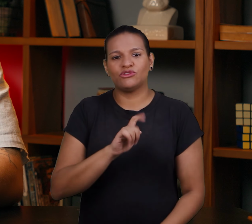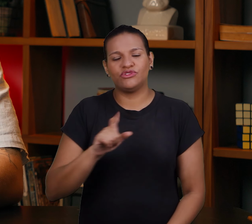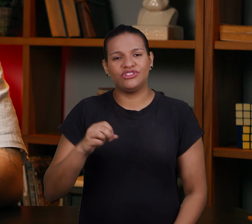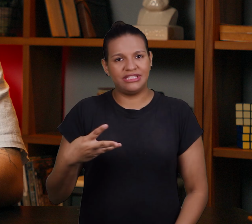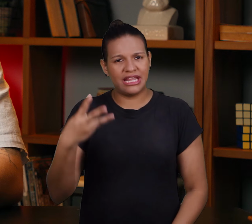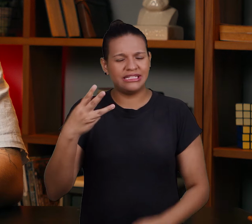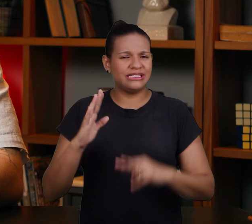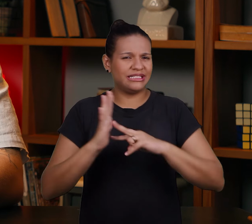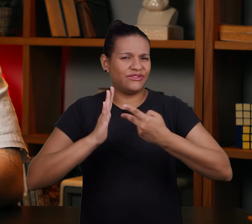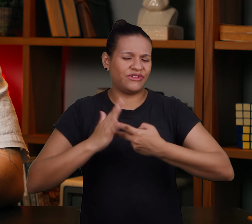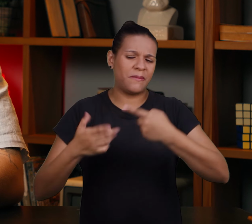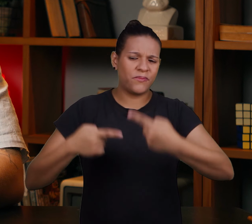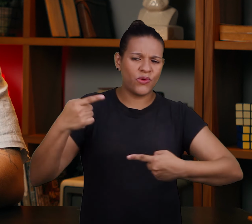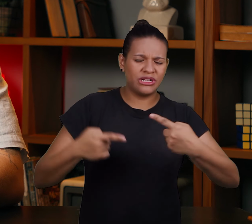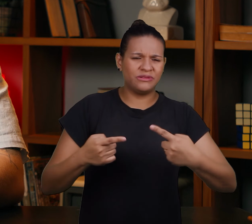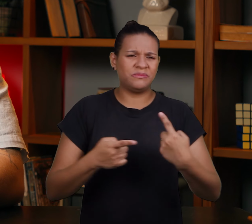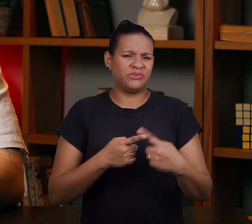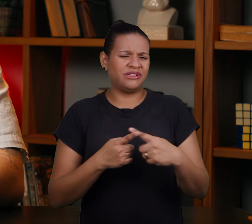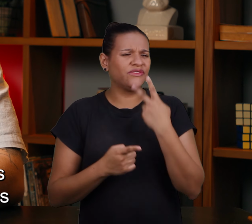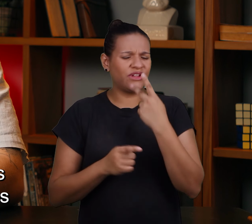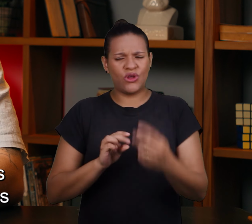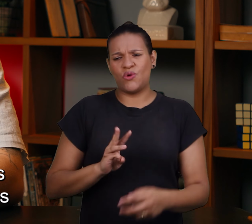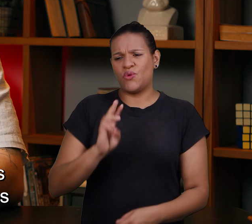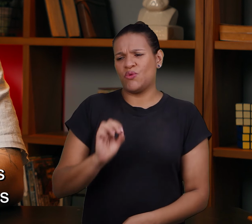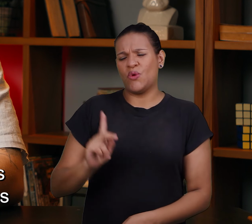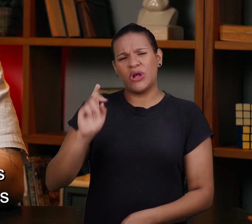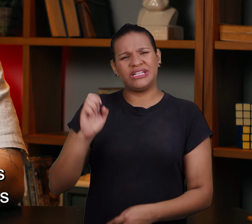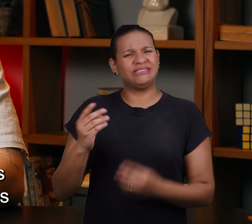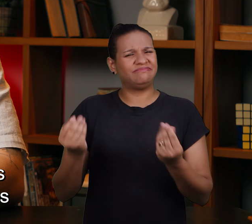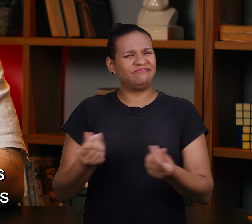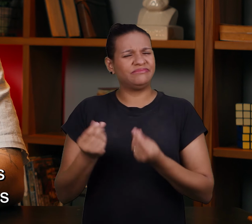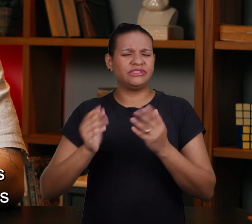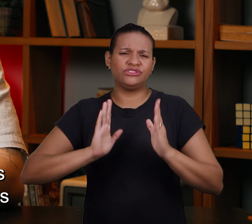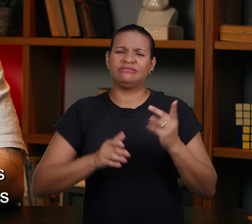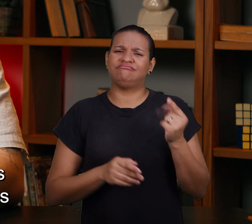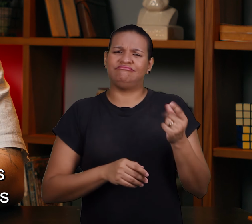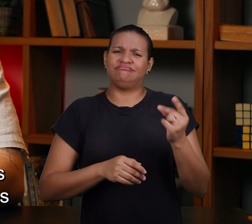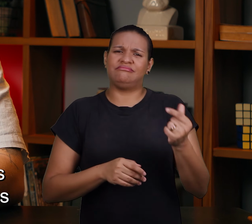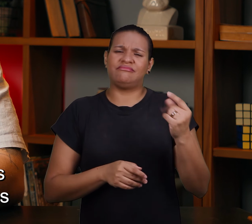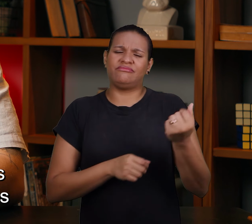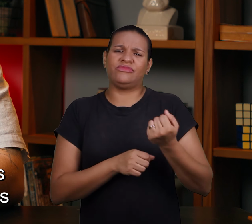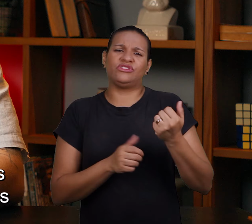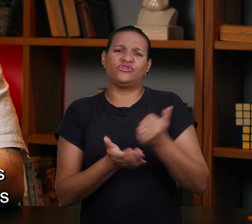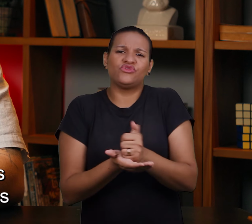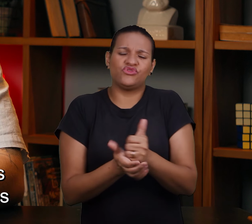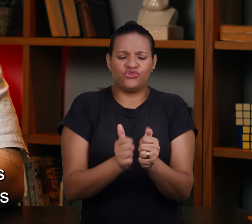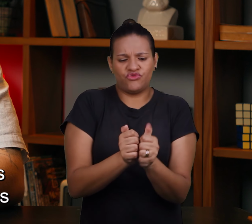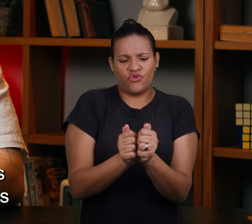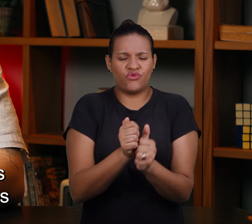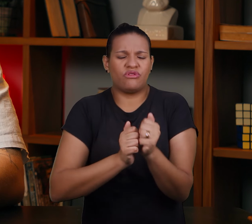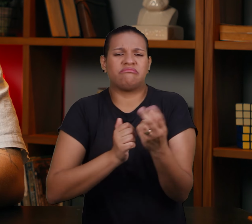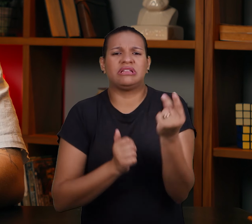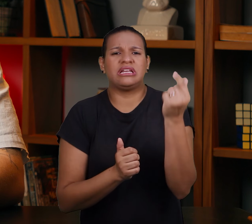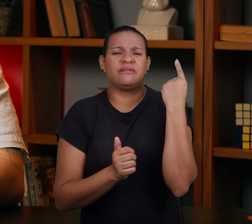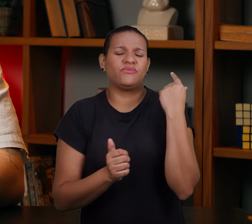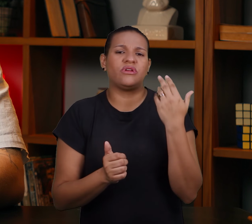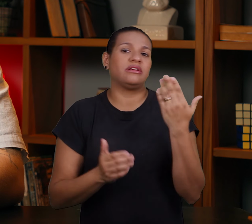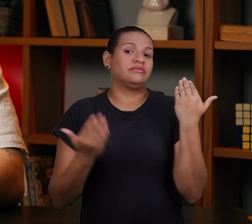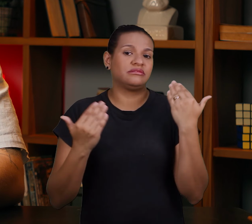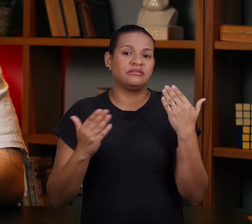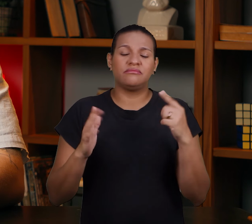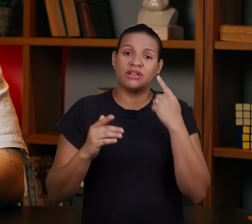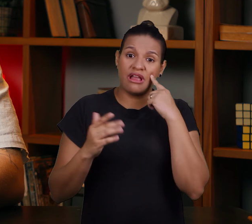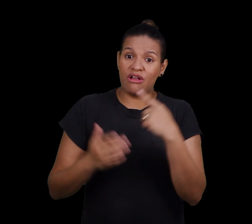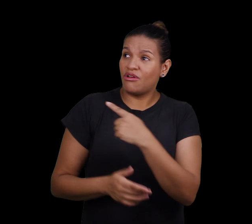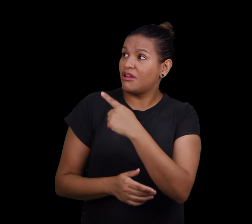Baldur's Gate 3 era um jogo muito político. O curioso é que nós já jogamos dezenas de jogos políticos antes, e ele nunca disse nada